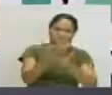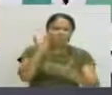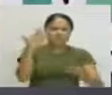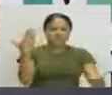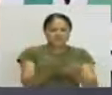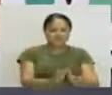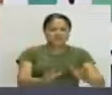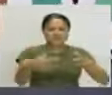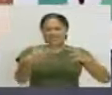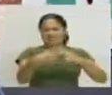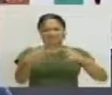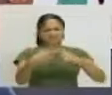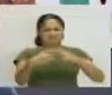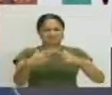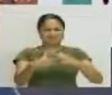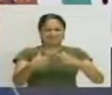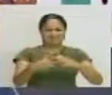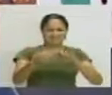país.